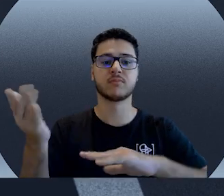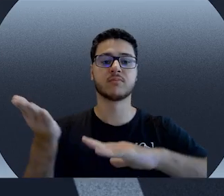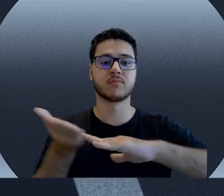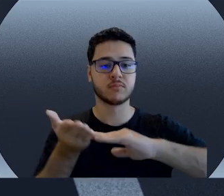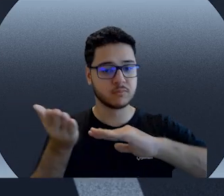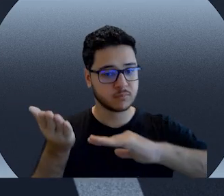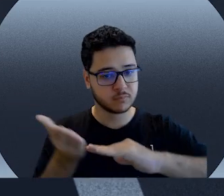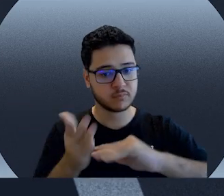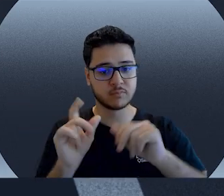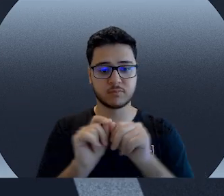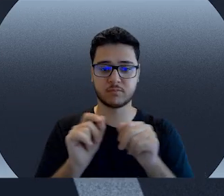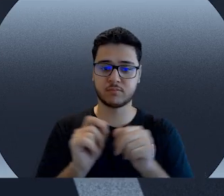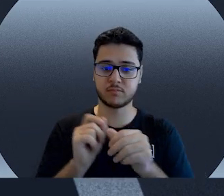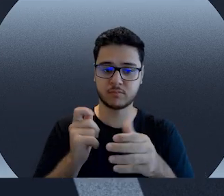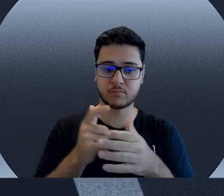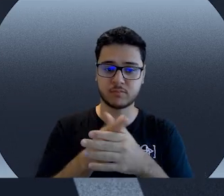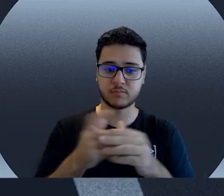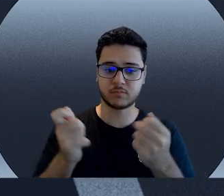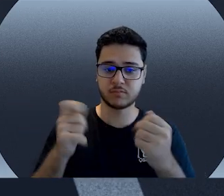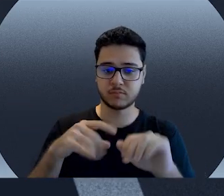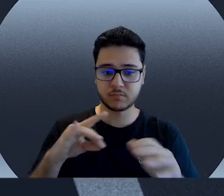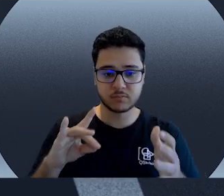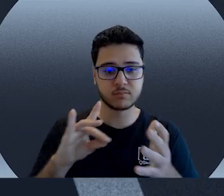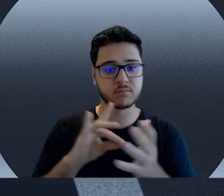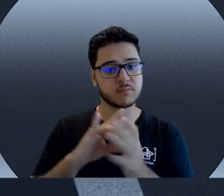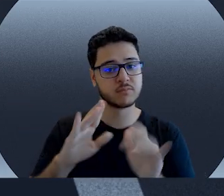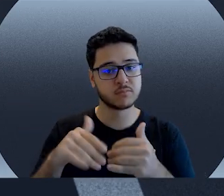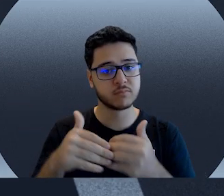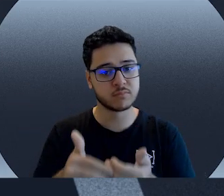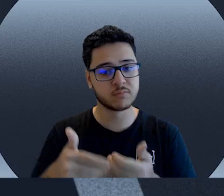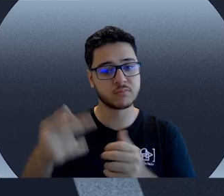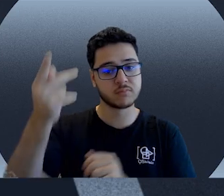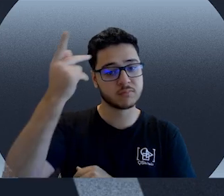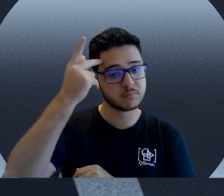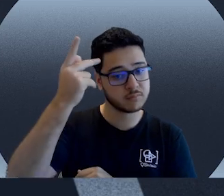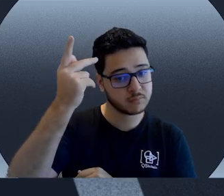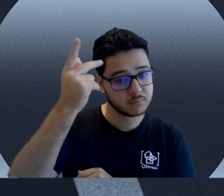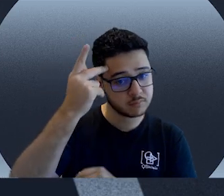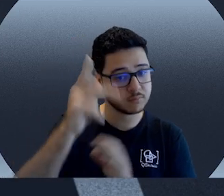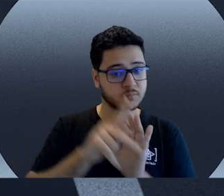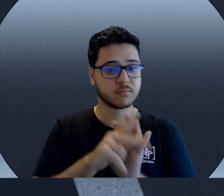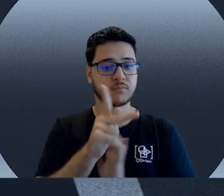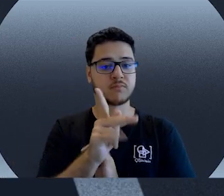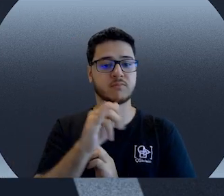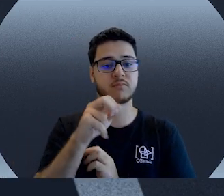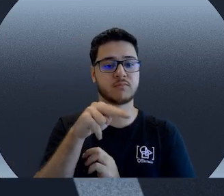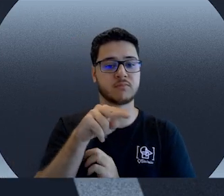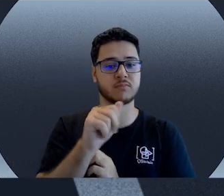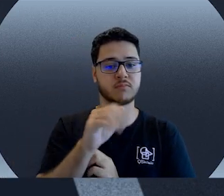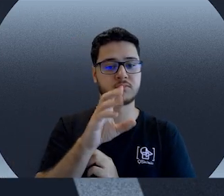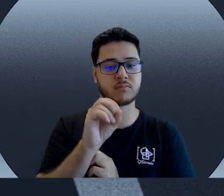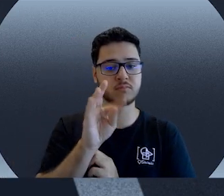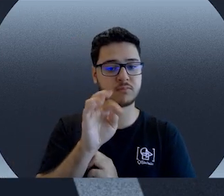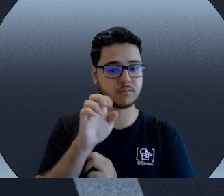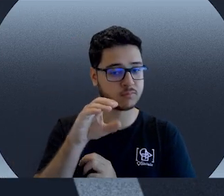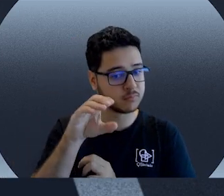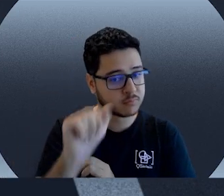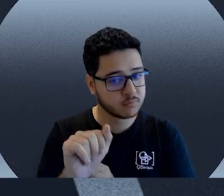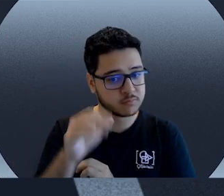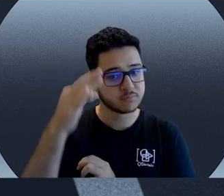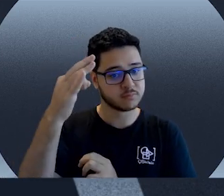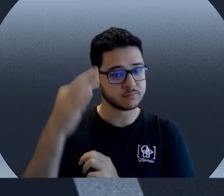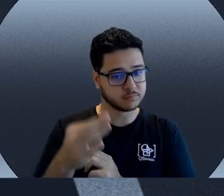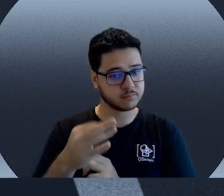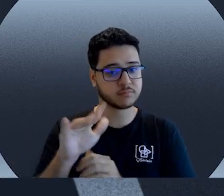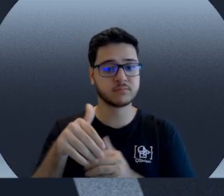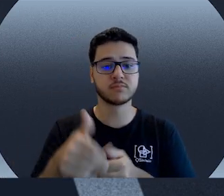dele foi adquirida, né? Está exposta na Pinacoteca de São Paulo, que é uma dessas séries Voyeur. E o que ele está fazendo aqui